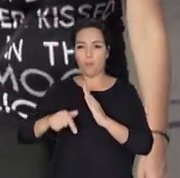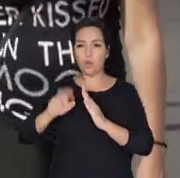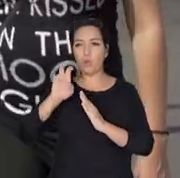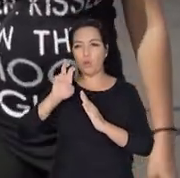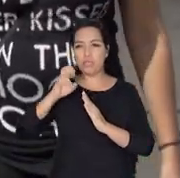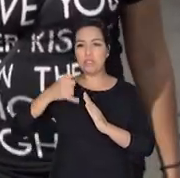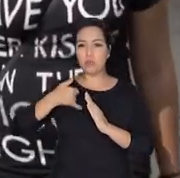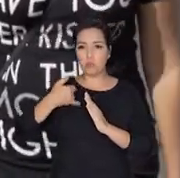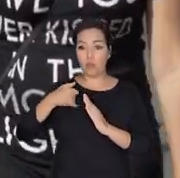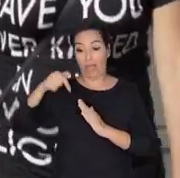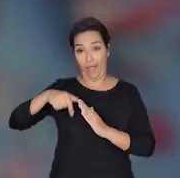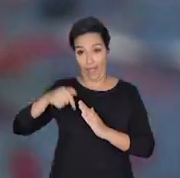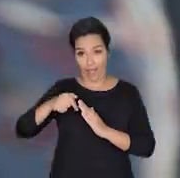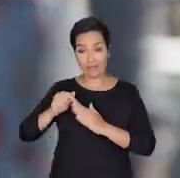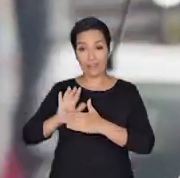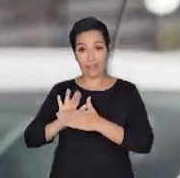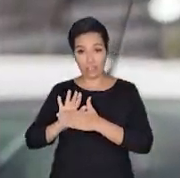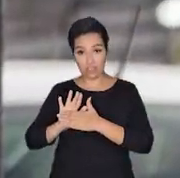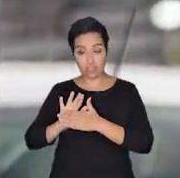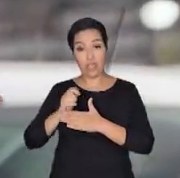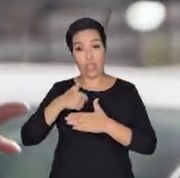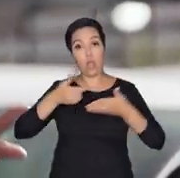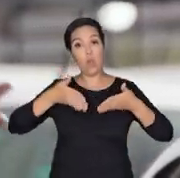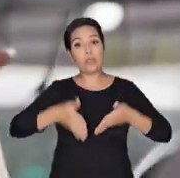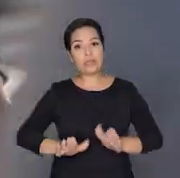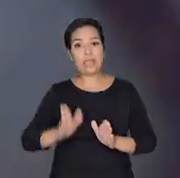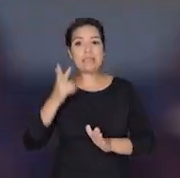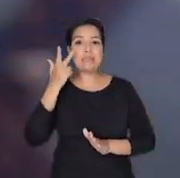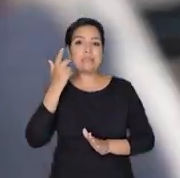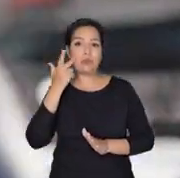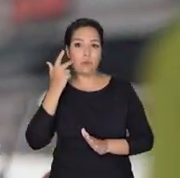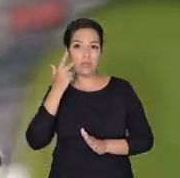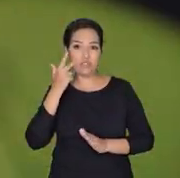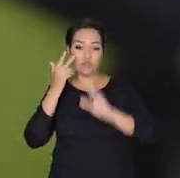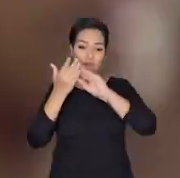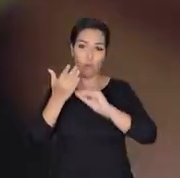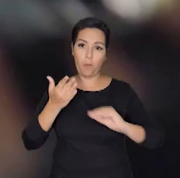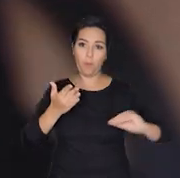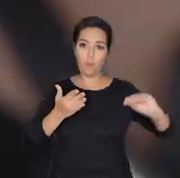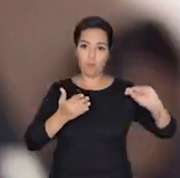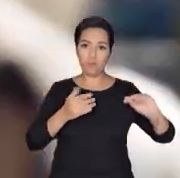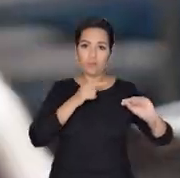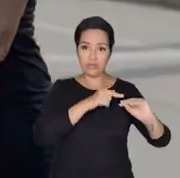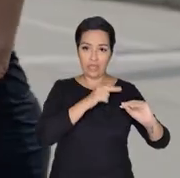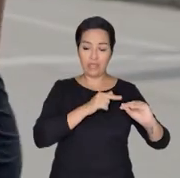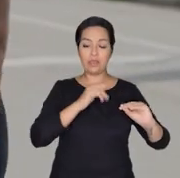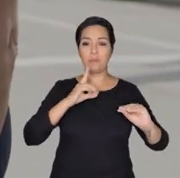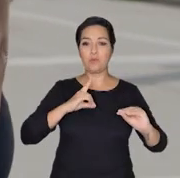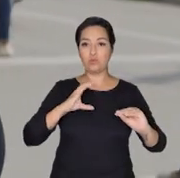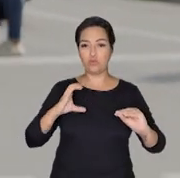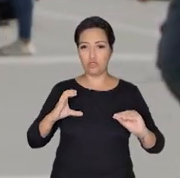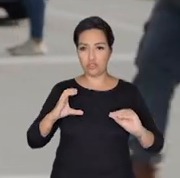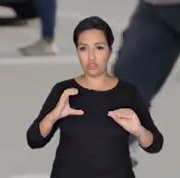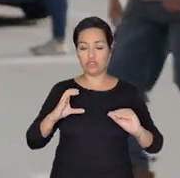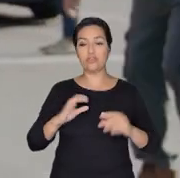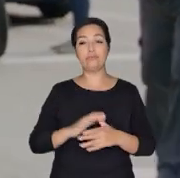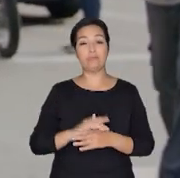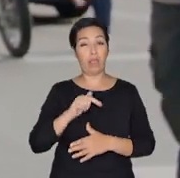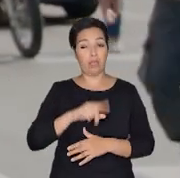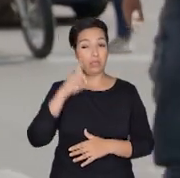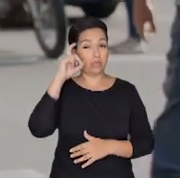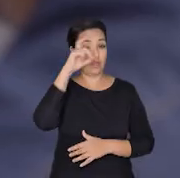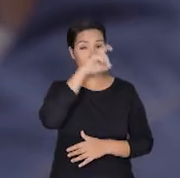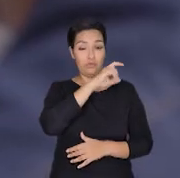os 5 anos de idade. Caxias? Em Caxias. Nasci em São Cristóvão e vim para cá com 5 anos. Aqui está muito difícil, né? A questão da